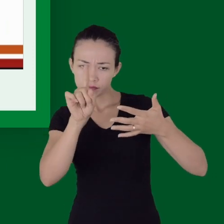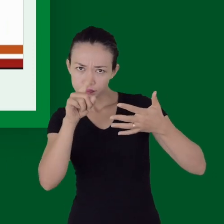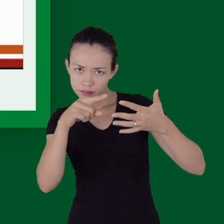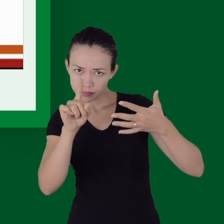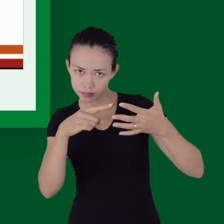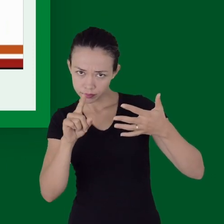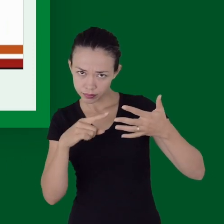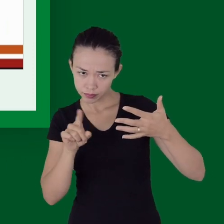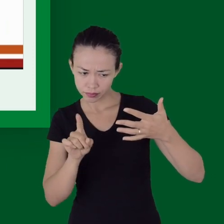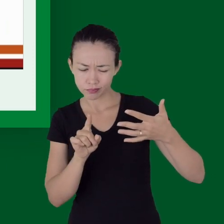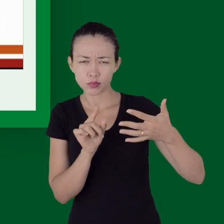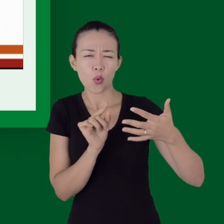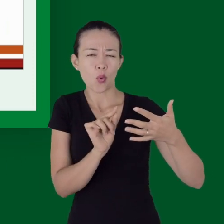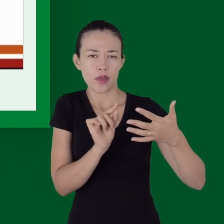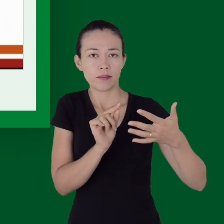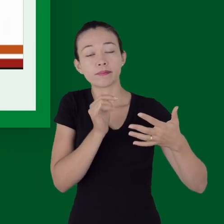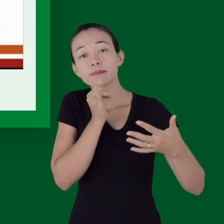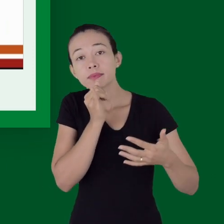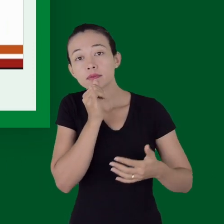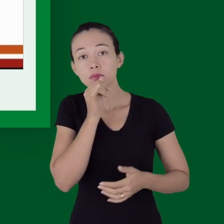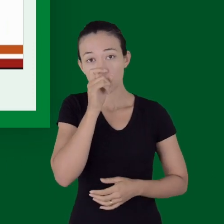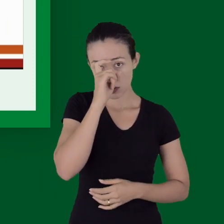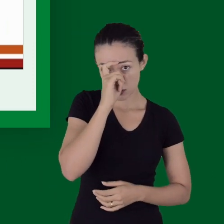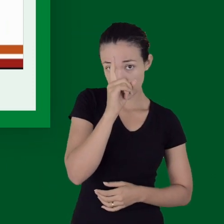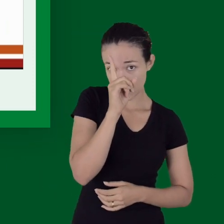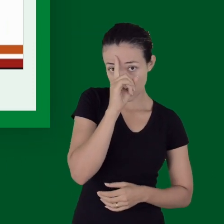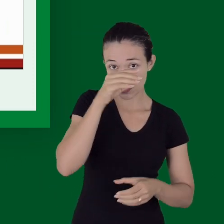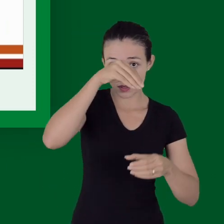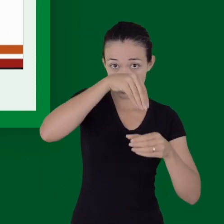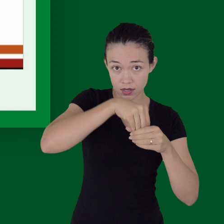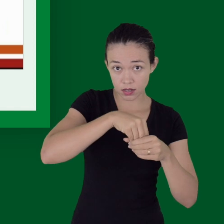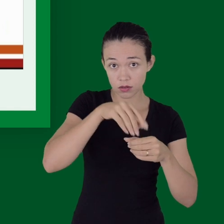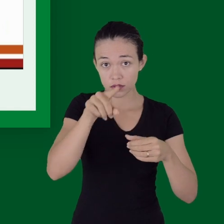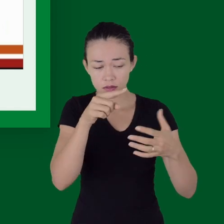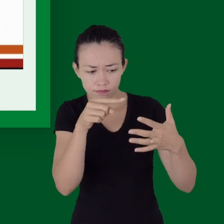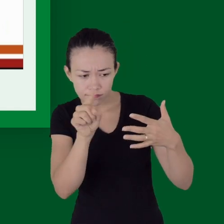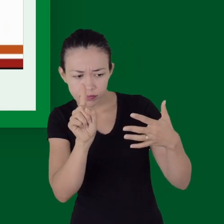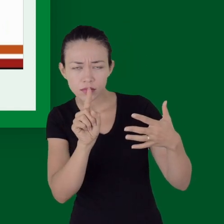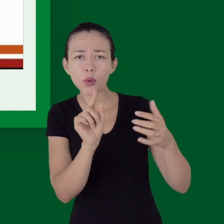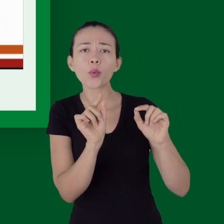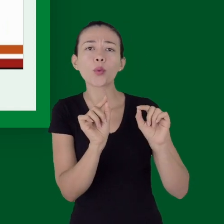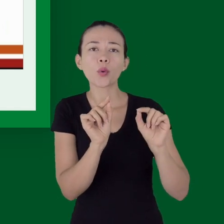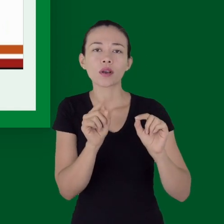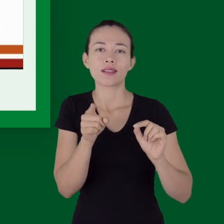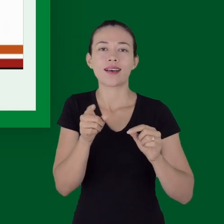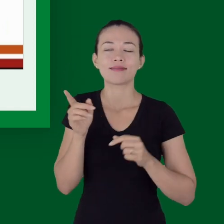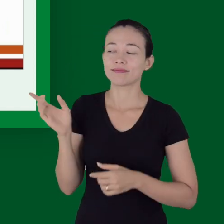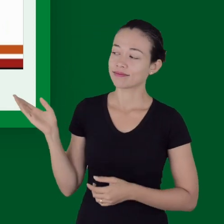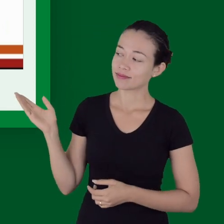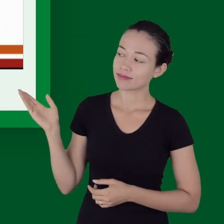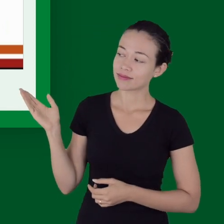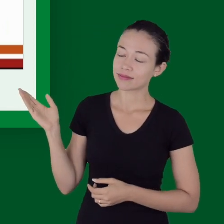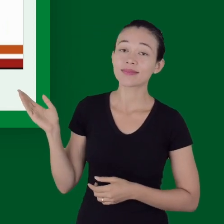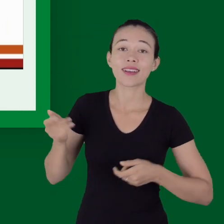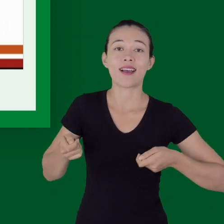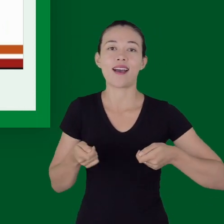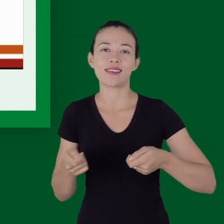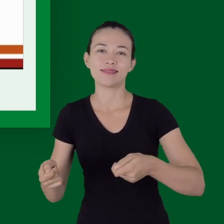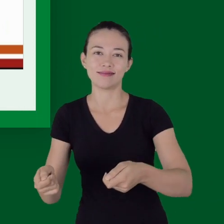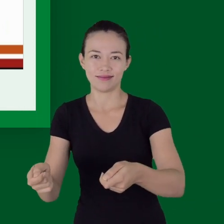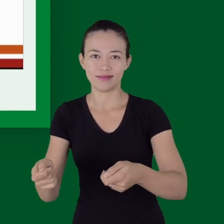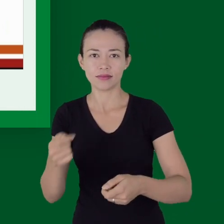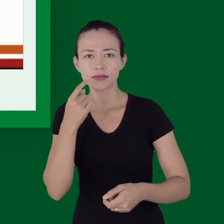o checklist consiste na gente conferir o carrinho de parada. Então, testar o monitor, ver se o monitor